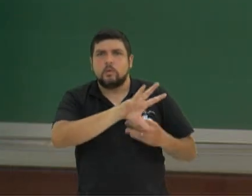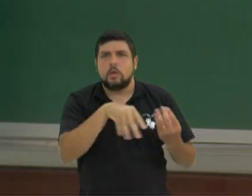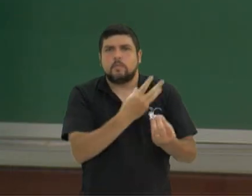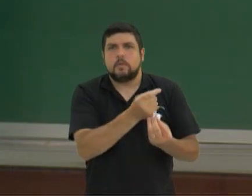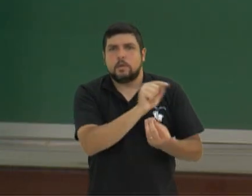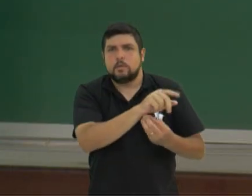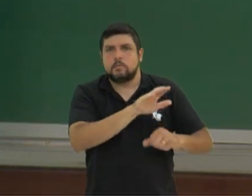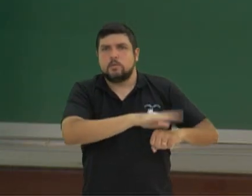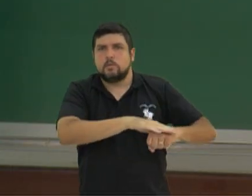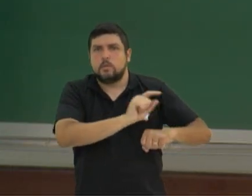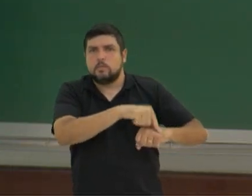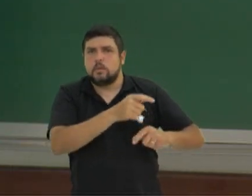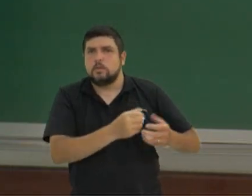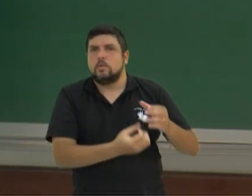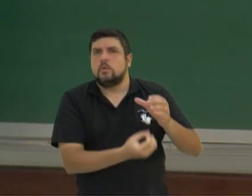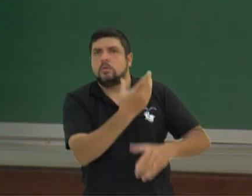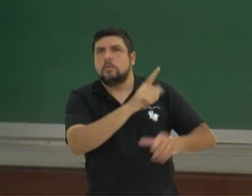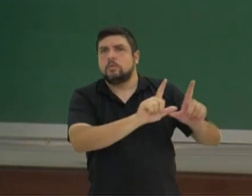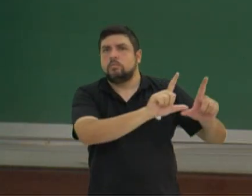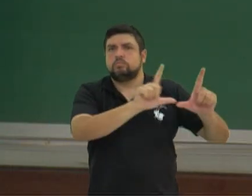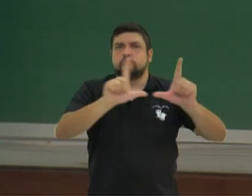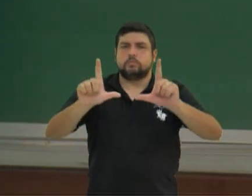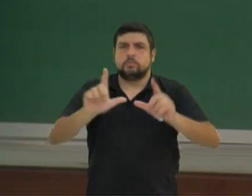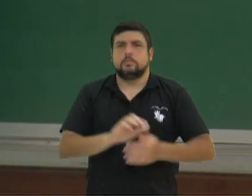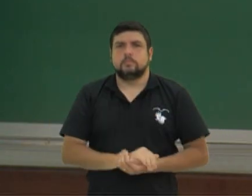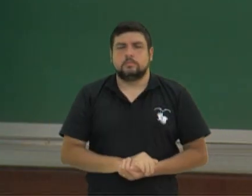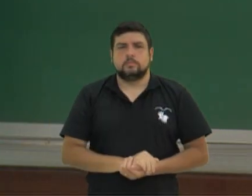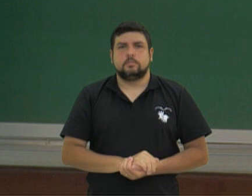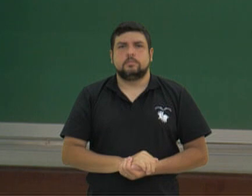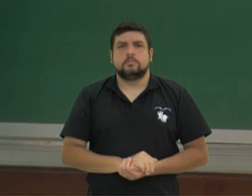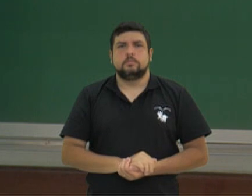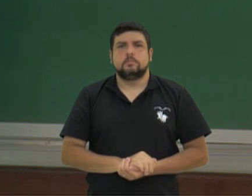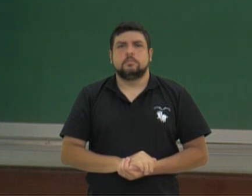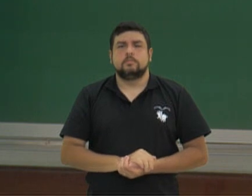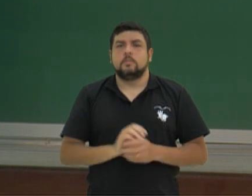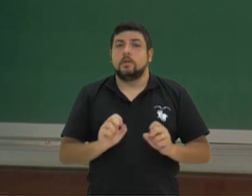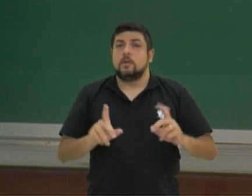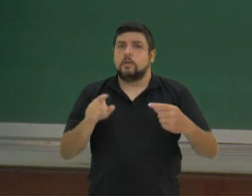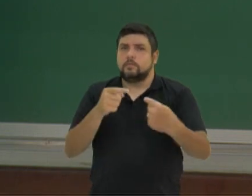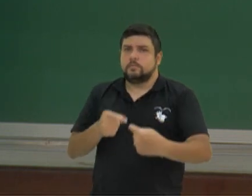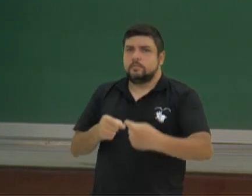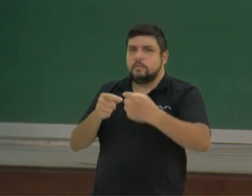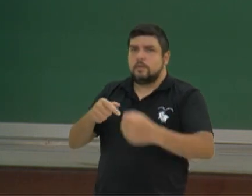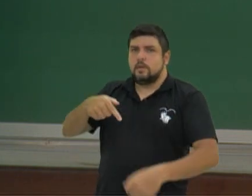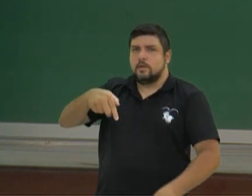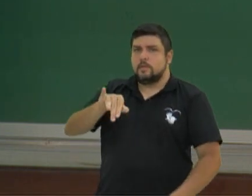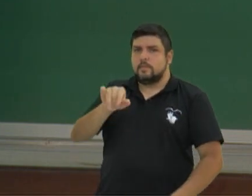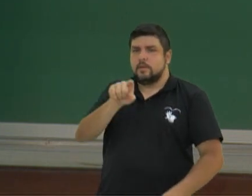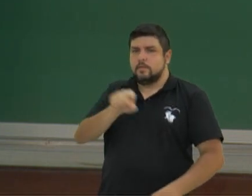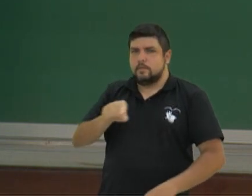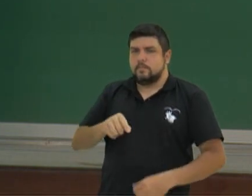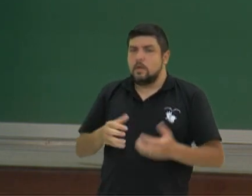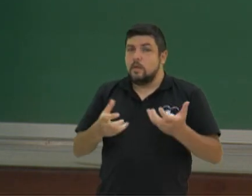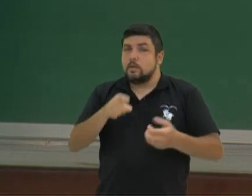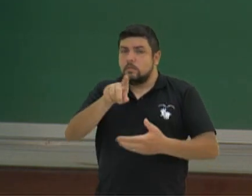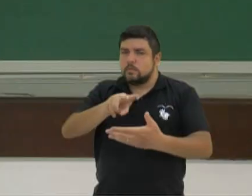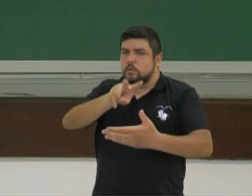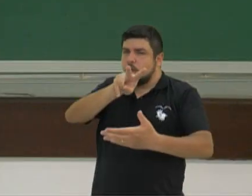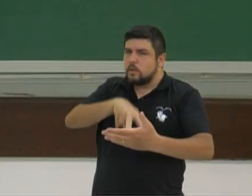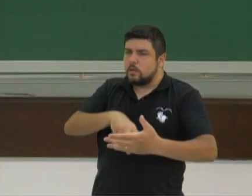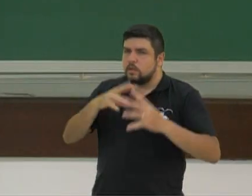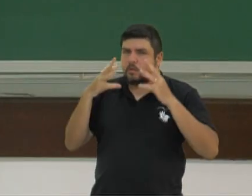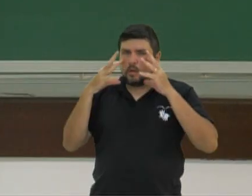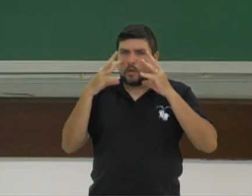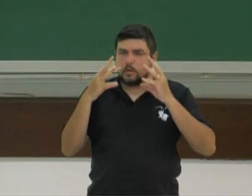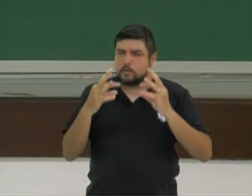a produção dessas obras de arte. Bom, chegamos no nosso primeiro quiz. Então, eu quero que vocês leiam com atenção, que